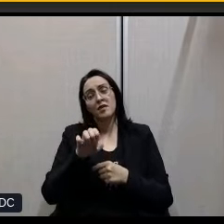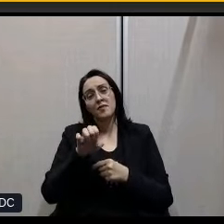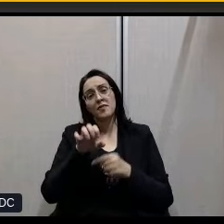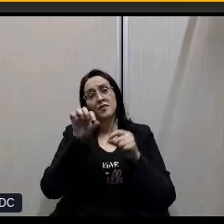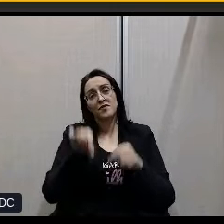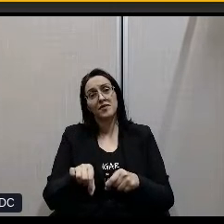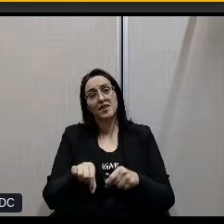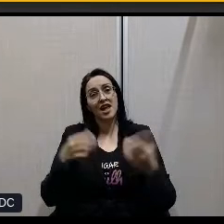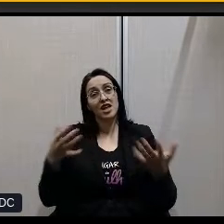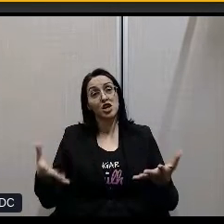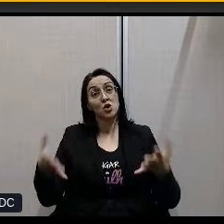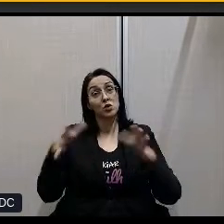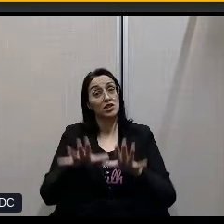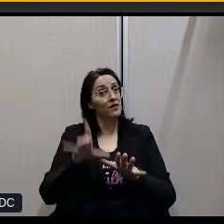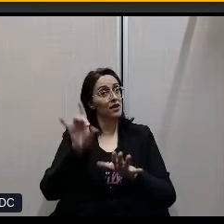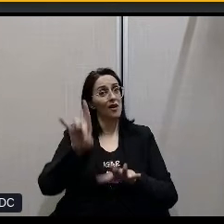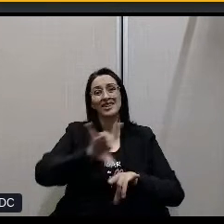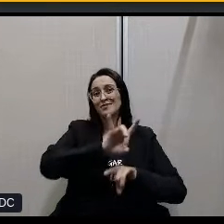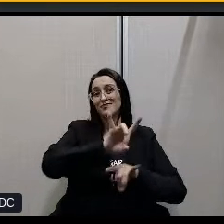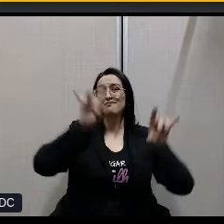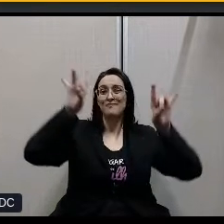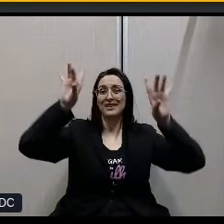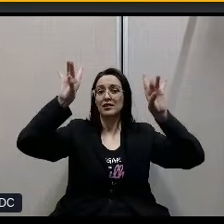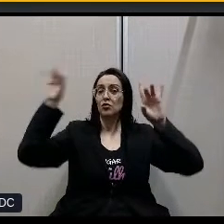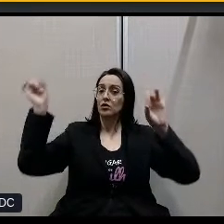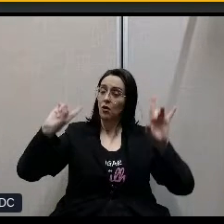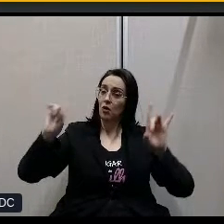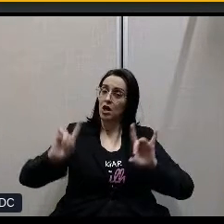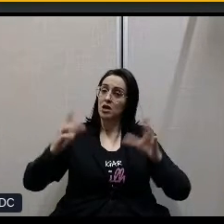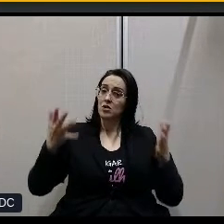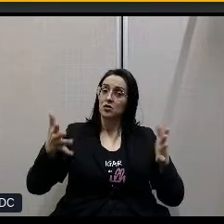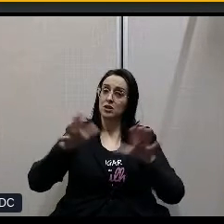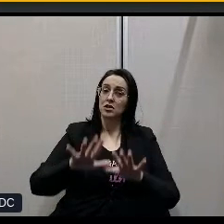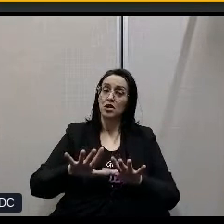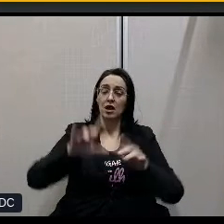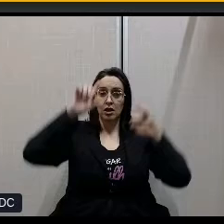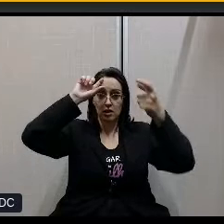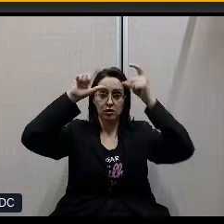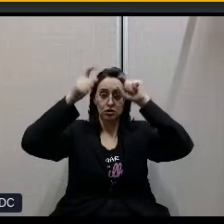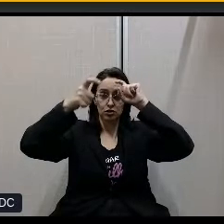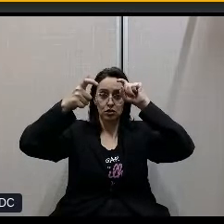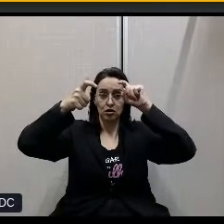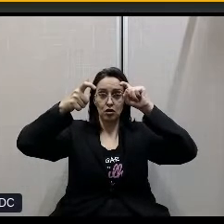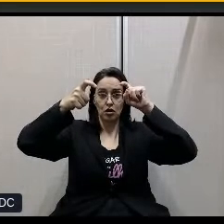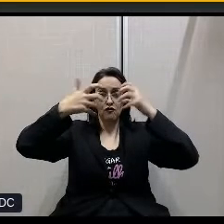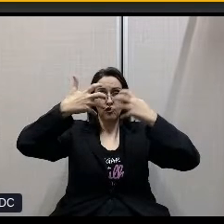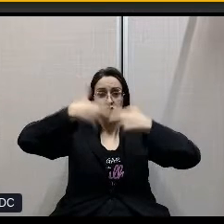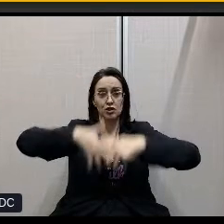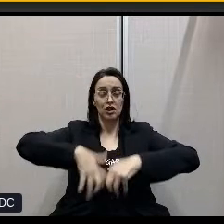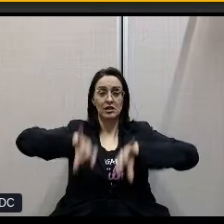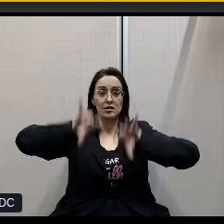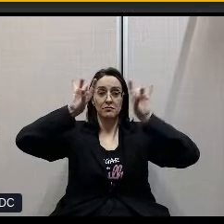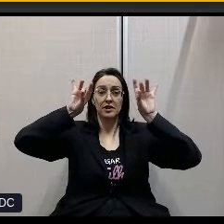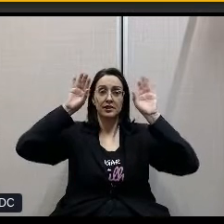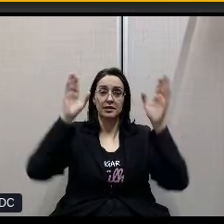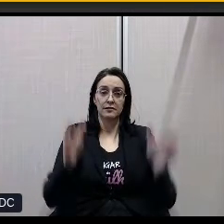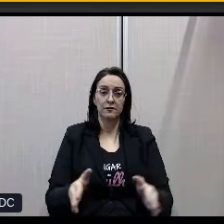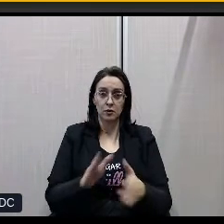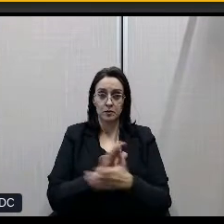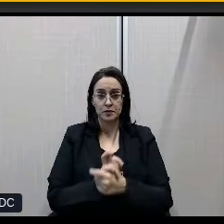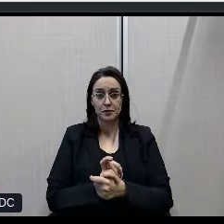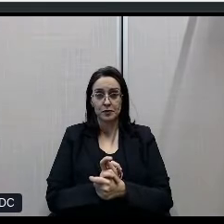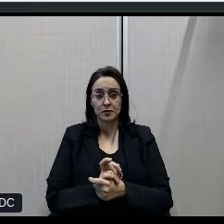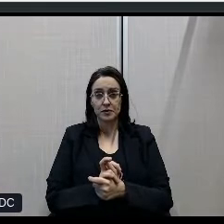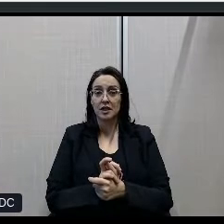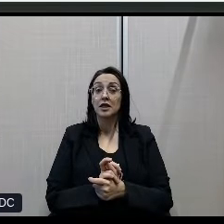Inclusiva, não vou chamar de especial, me recuso, tá? A gente chama de transtornos funcionais específicos. Antes de qualquer